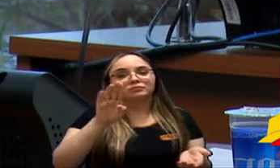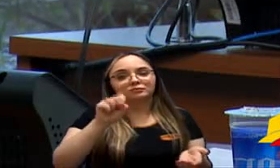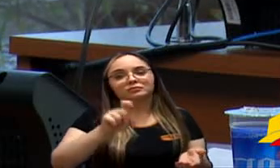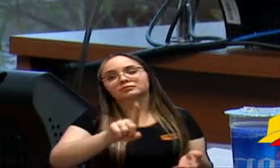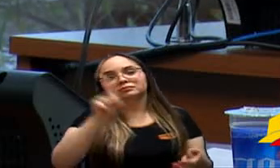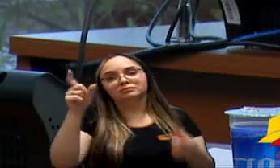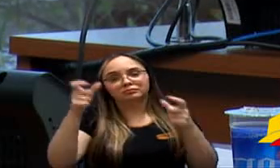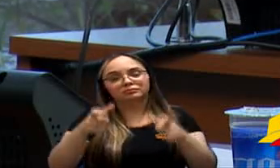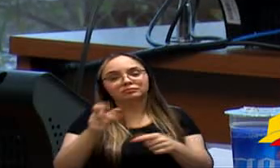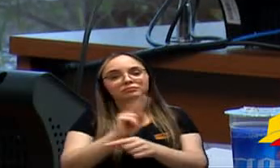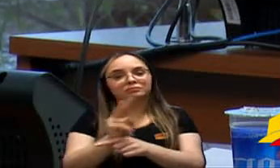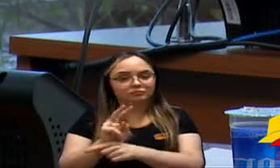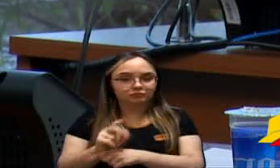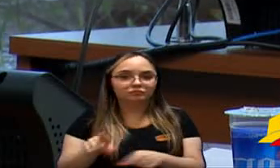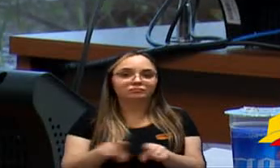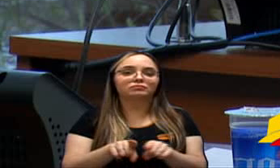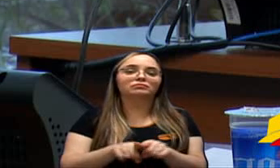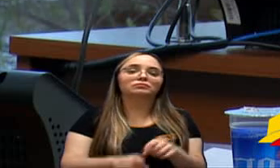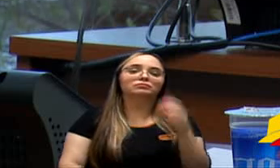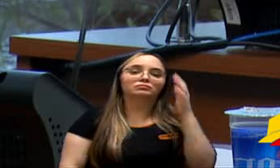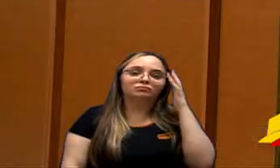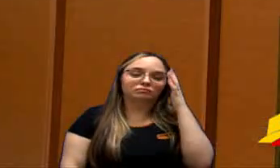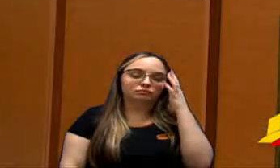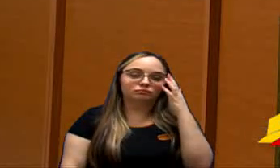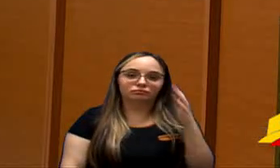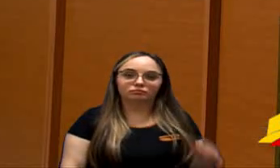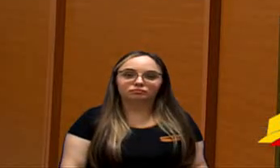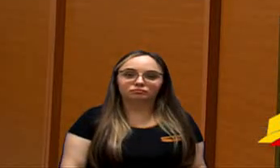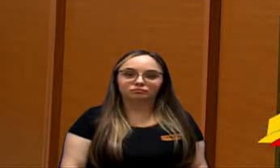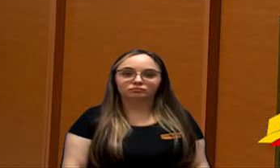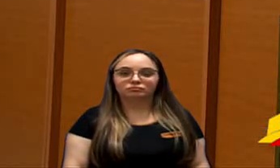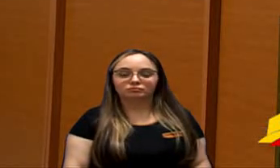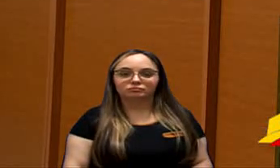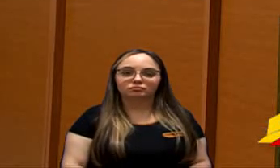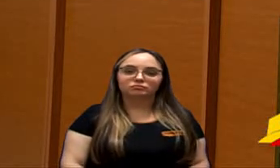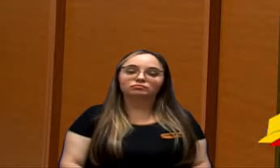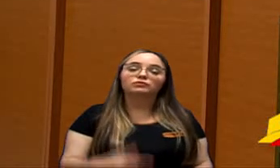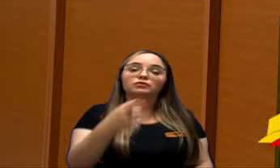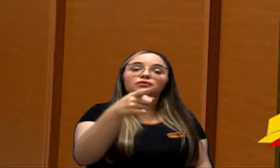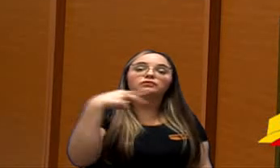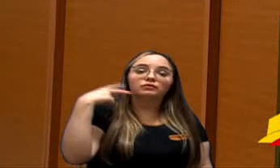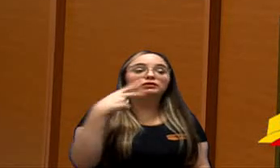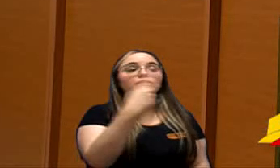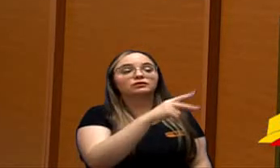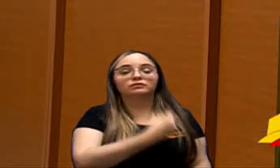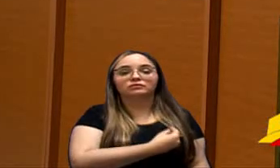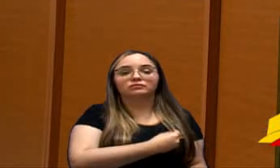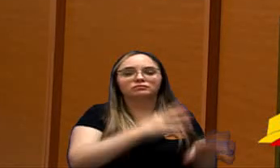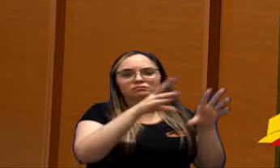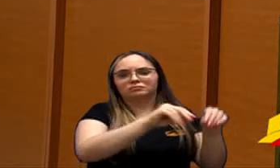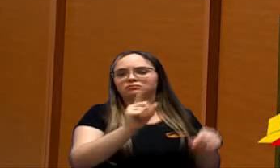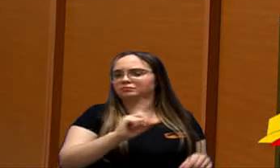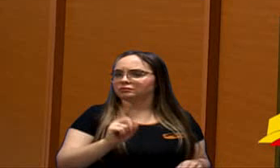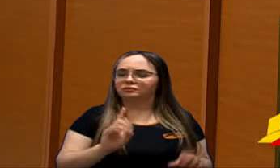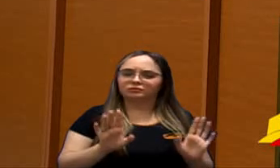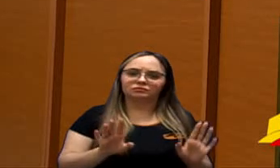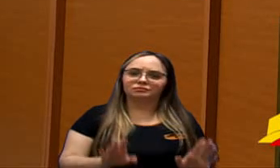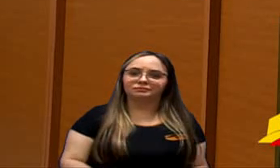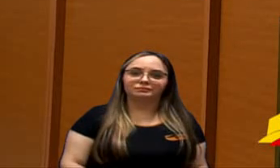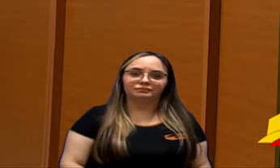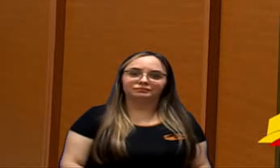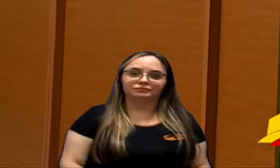Regia fiscalizando. Eu também tenho fiscalização. Exatamente. Eu acho que você não tem que fiscalizar o trabalho do outro vereador. Não tenho. É o que eu estou